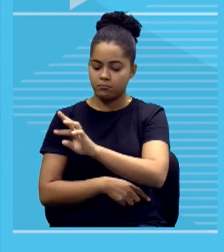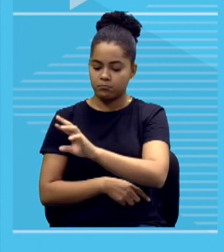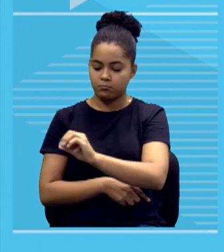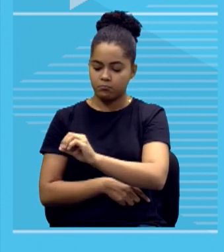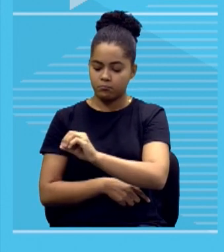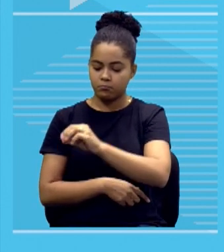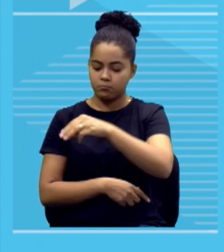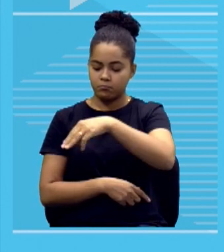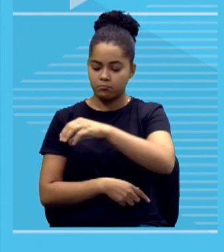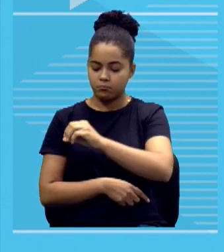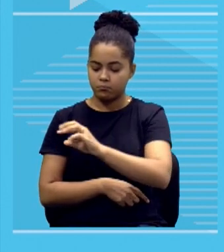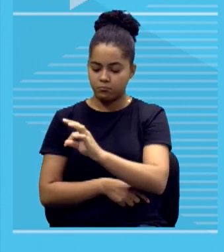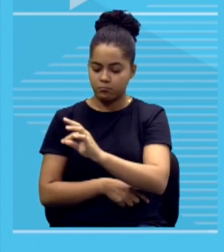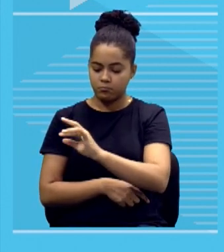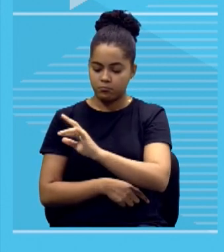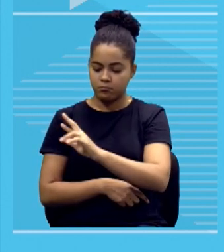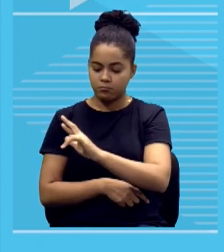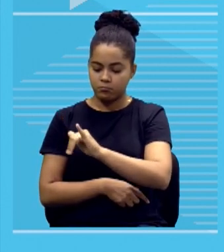maior,